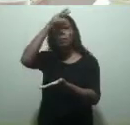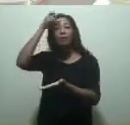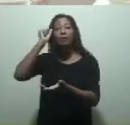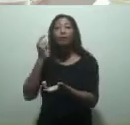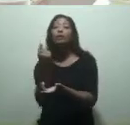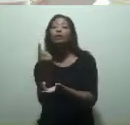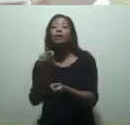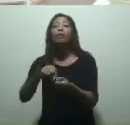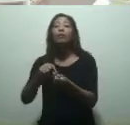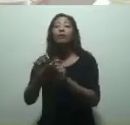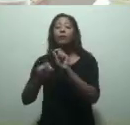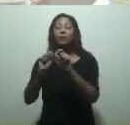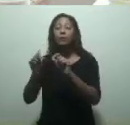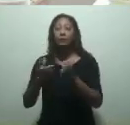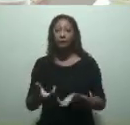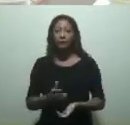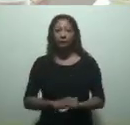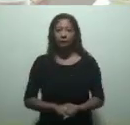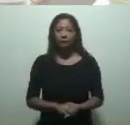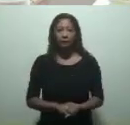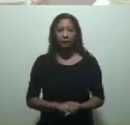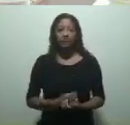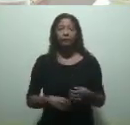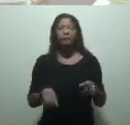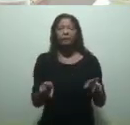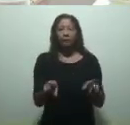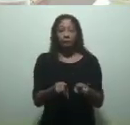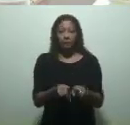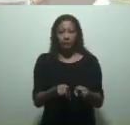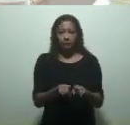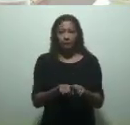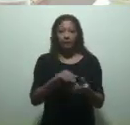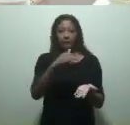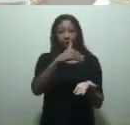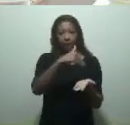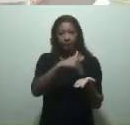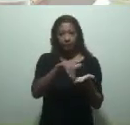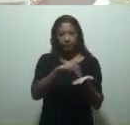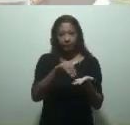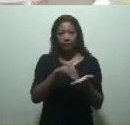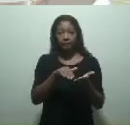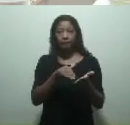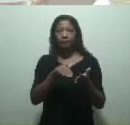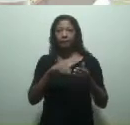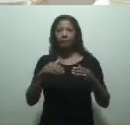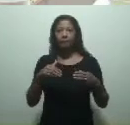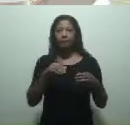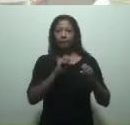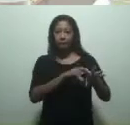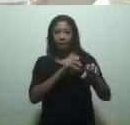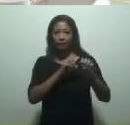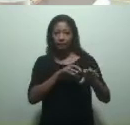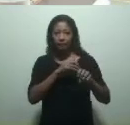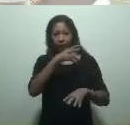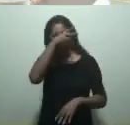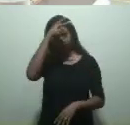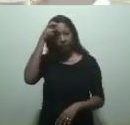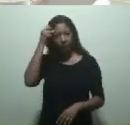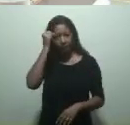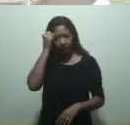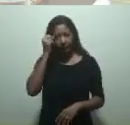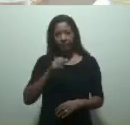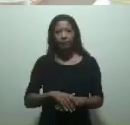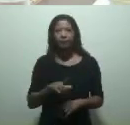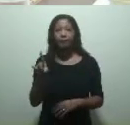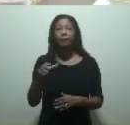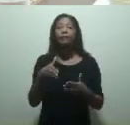de Parnamirim. Ainda em relação à Secretaria Municipal de Educação, a vereadora cobrou audiência